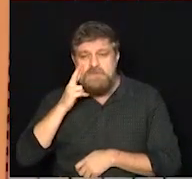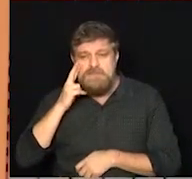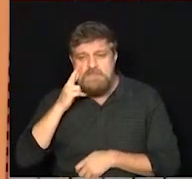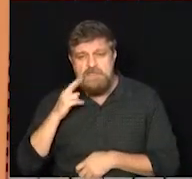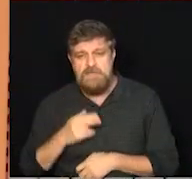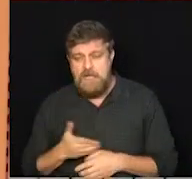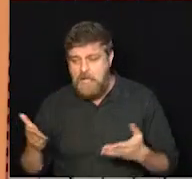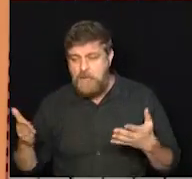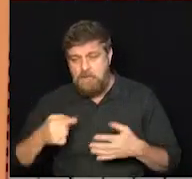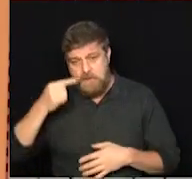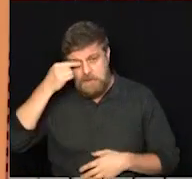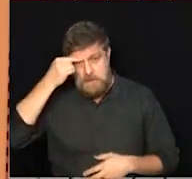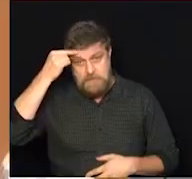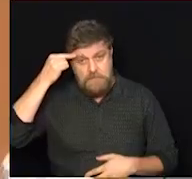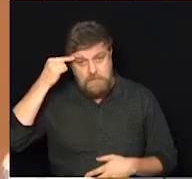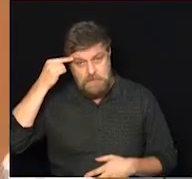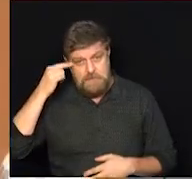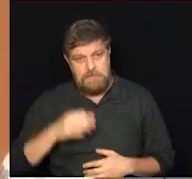Paula